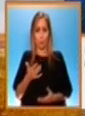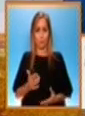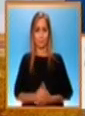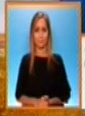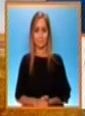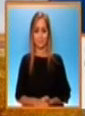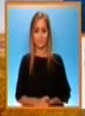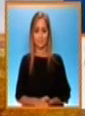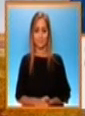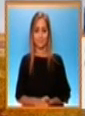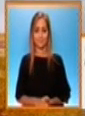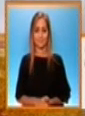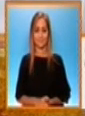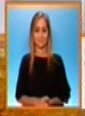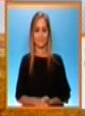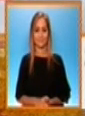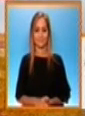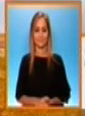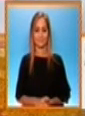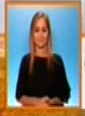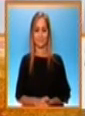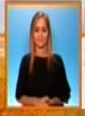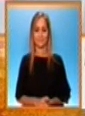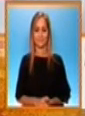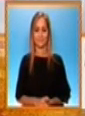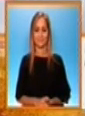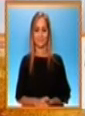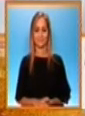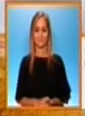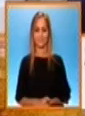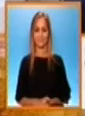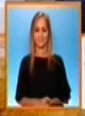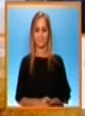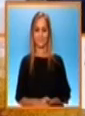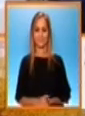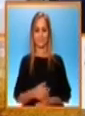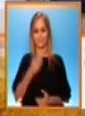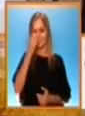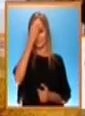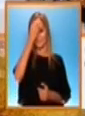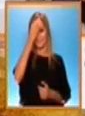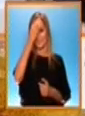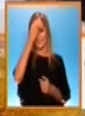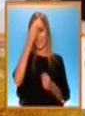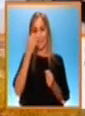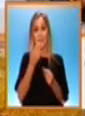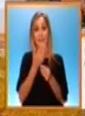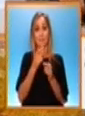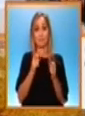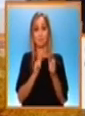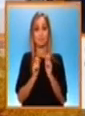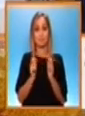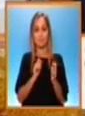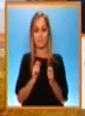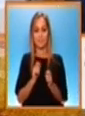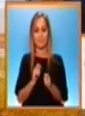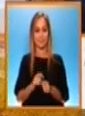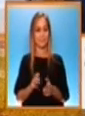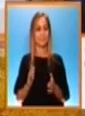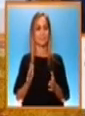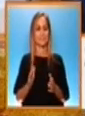bate. Eles deram um bocadinho e nós deram... Ah, nós fomos achas na fogueira. Estão-me a borrar a